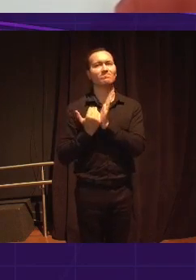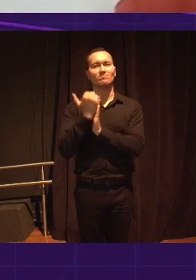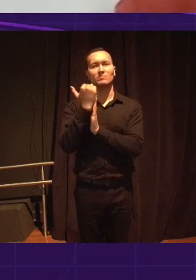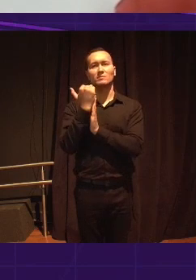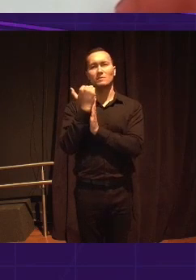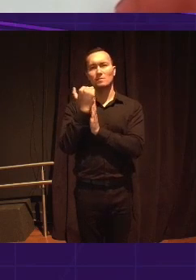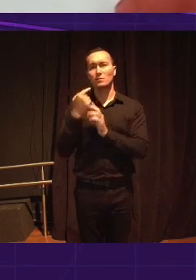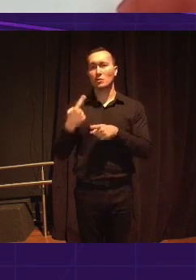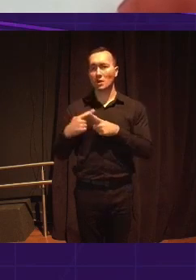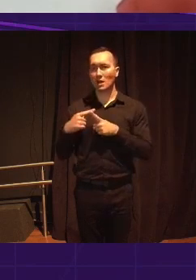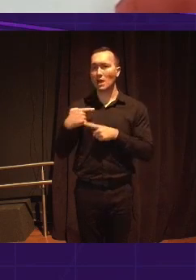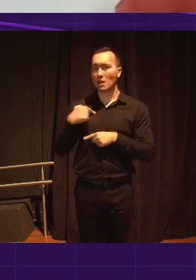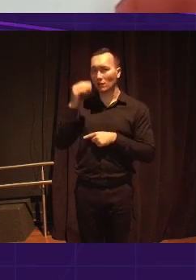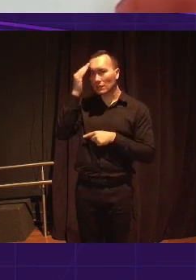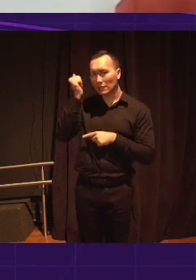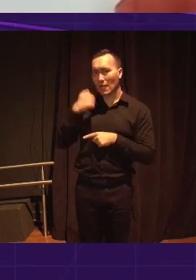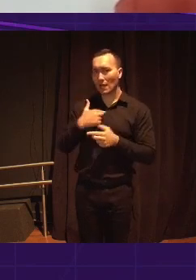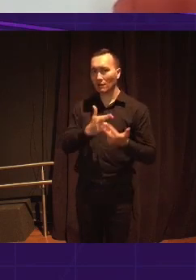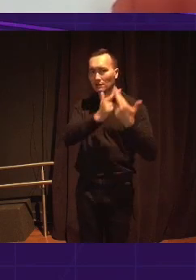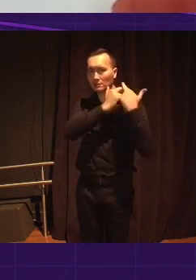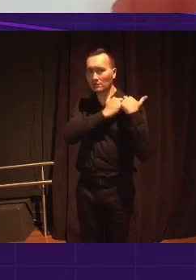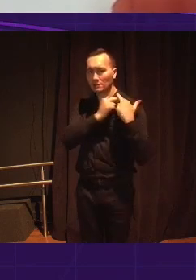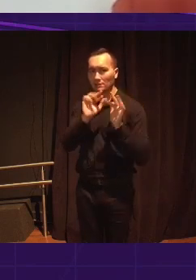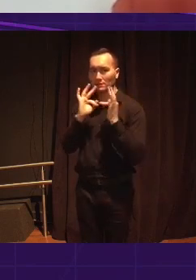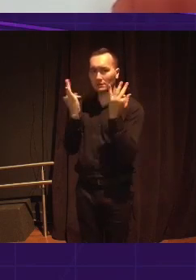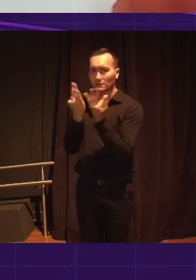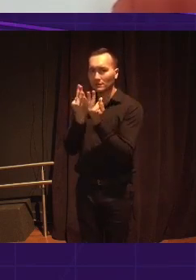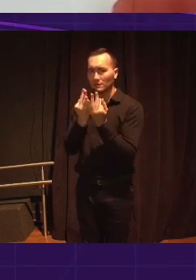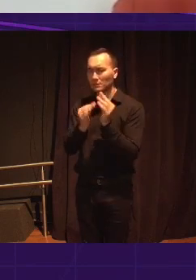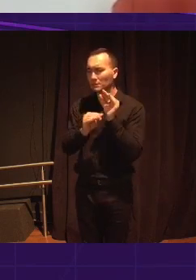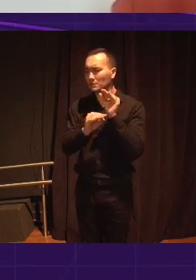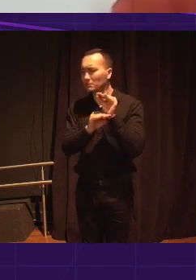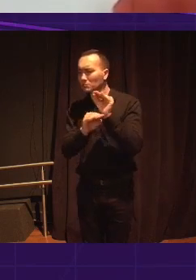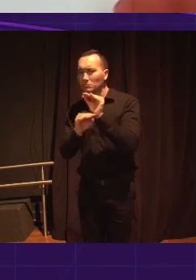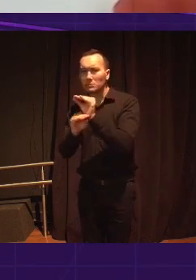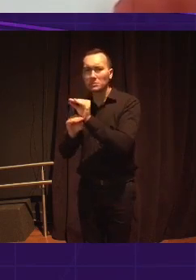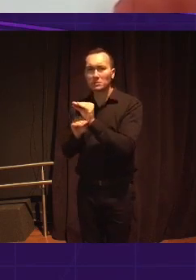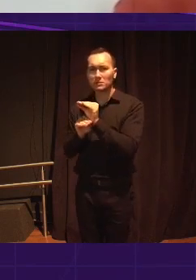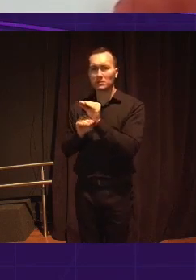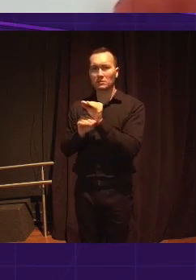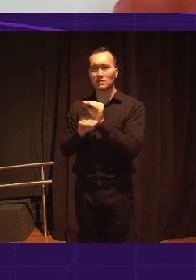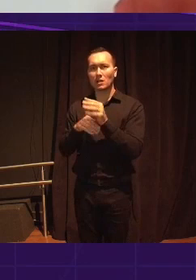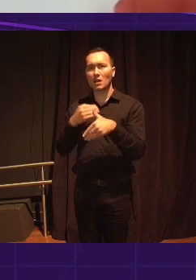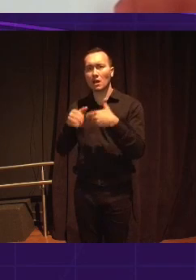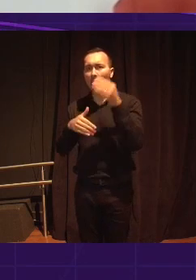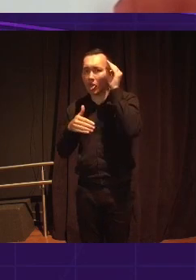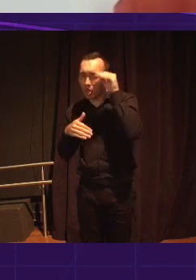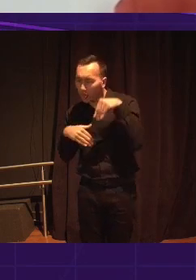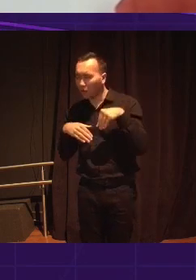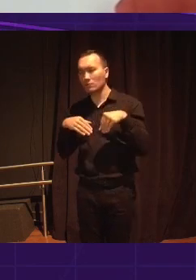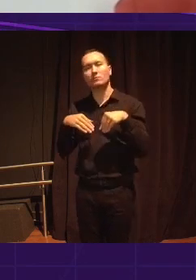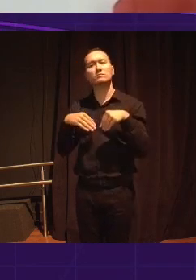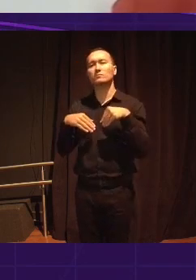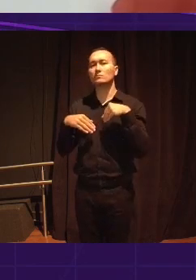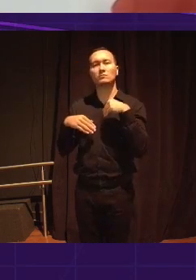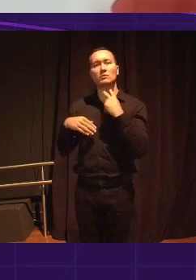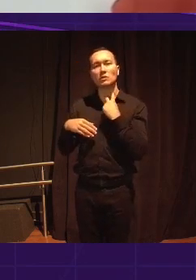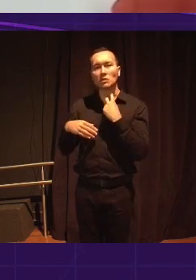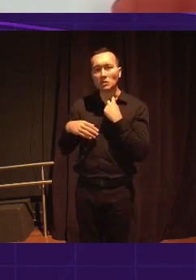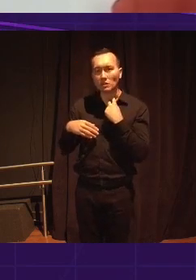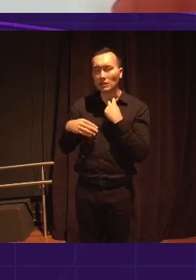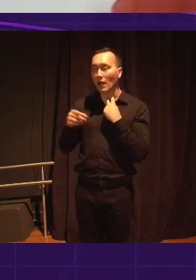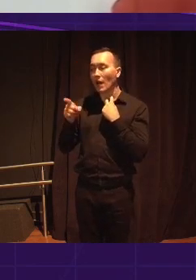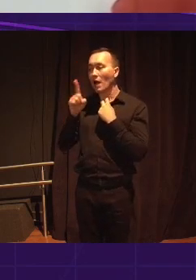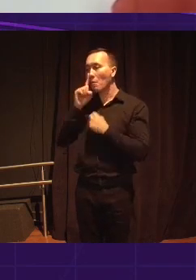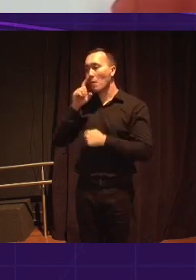eu tinha que segurar as pontas, né? Não podia deixar a peteca cair, né? Minha mãe tinha na época